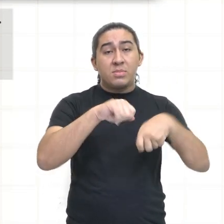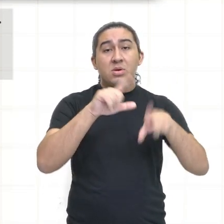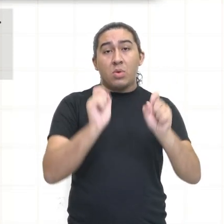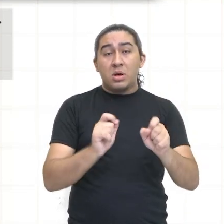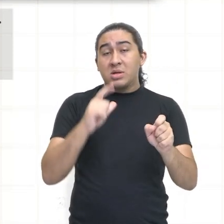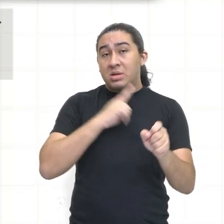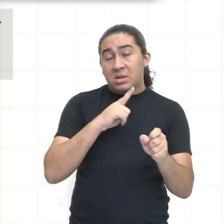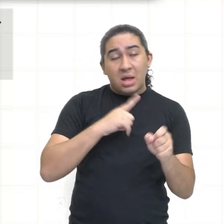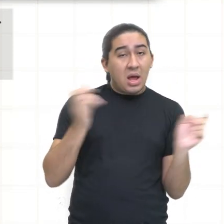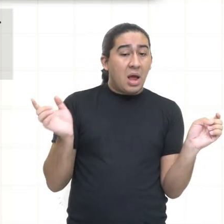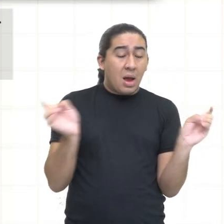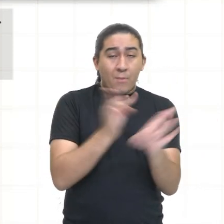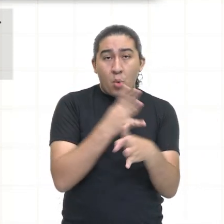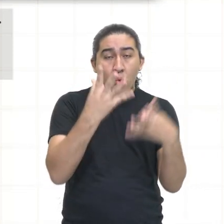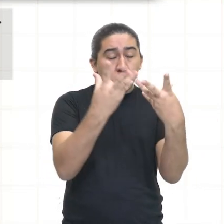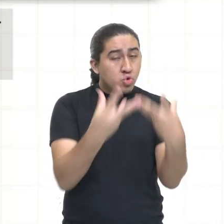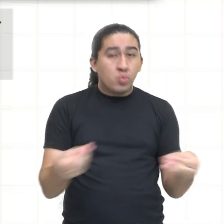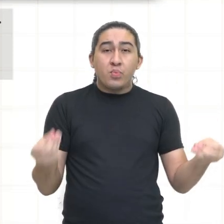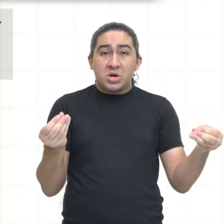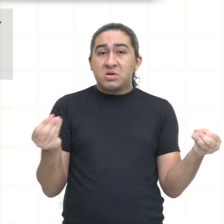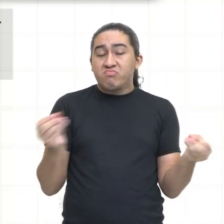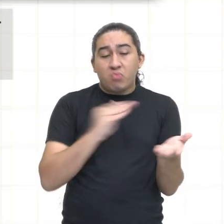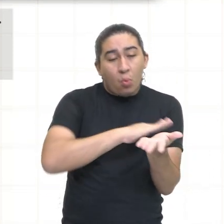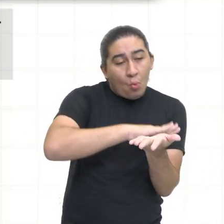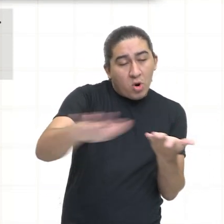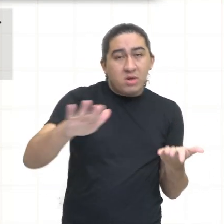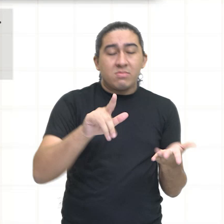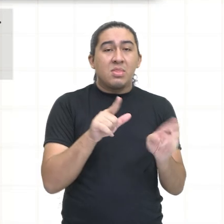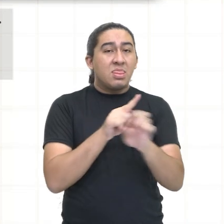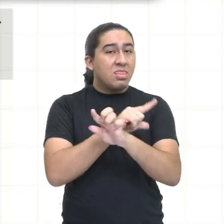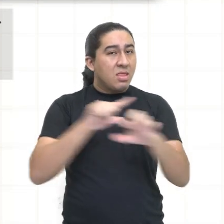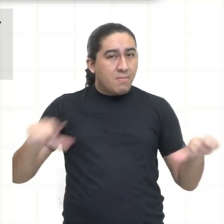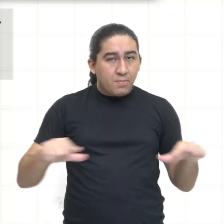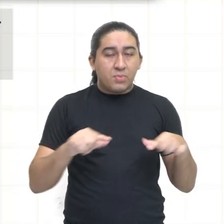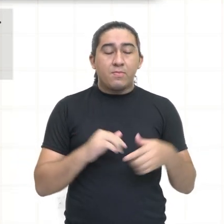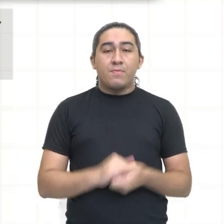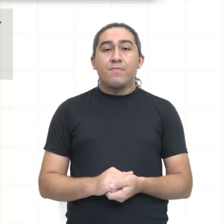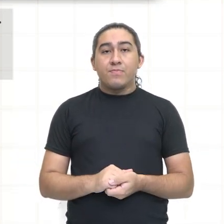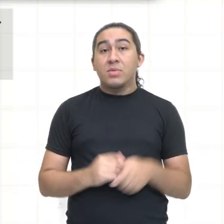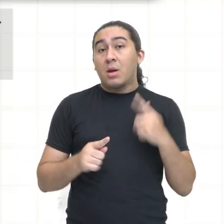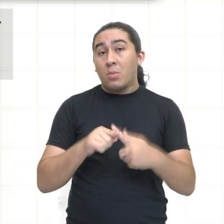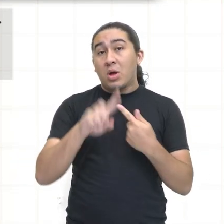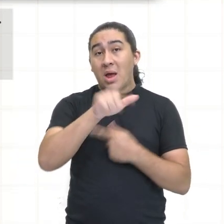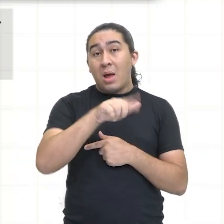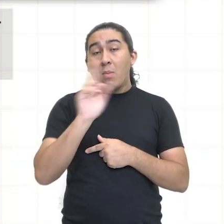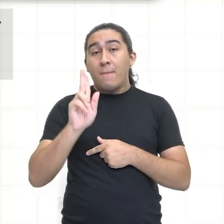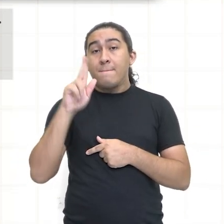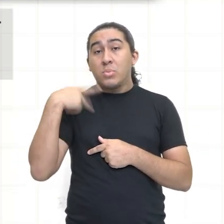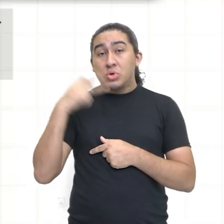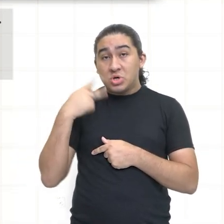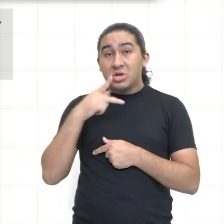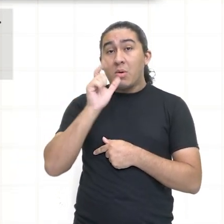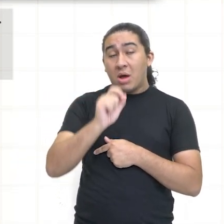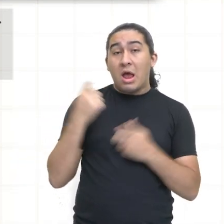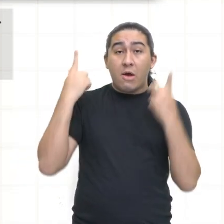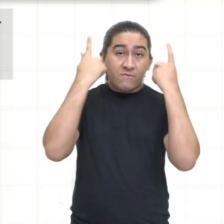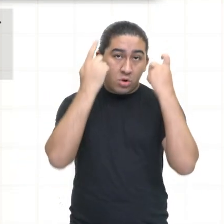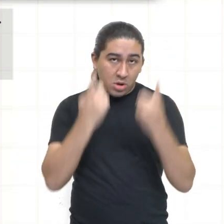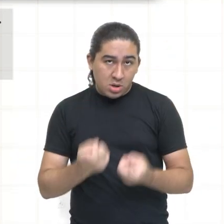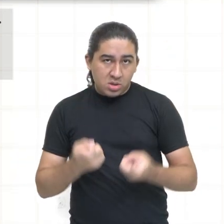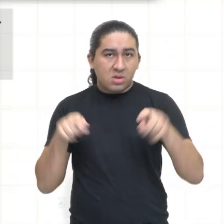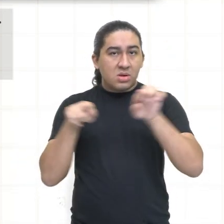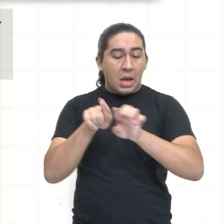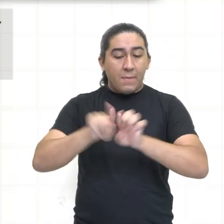deveria ser erradicado, deveria ser apagado, deveria ser exterminado, visto que foi uma política muito